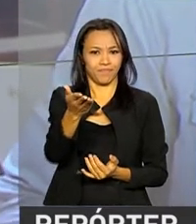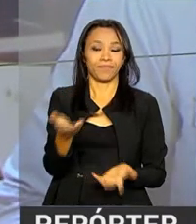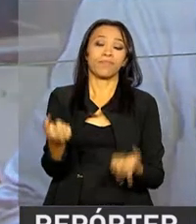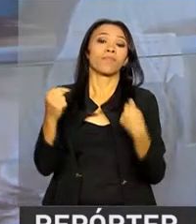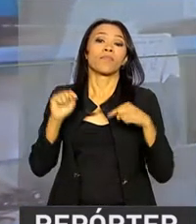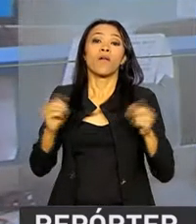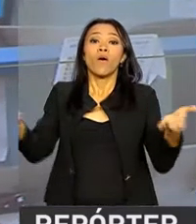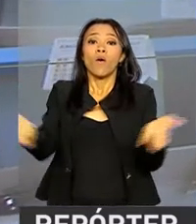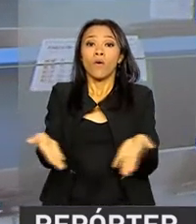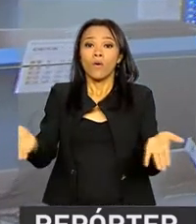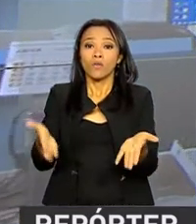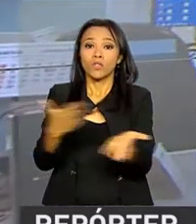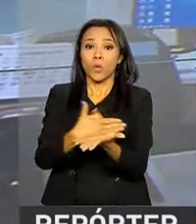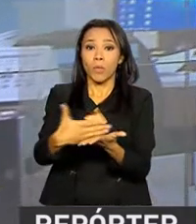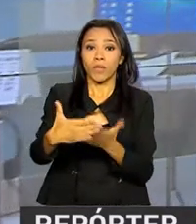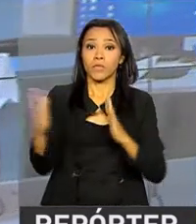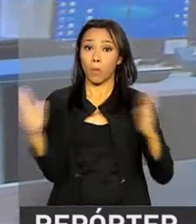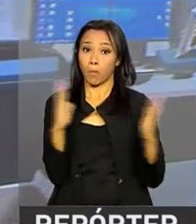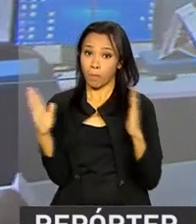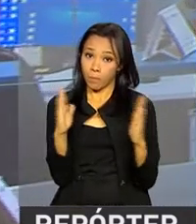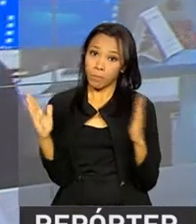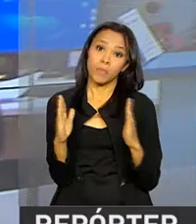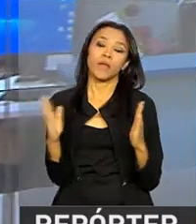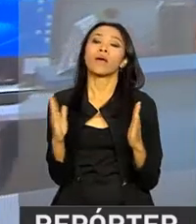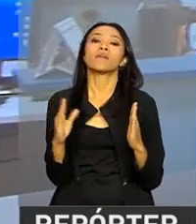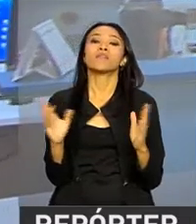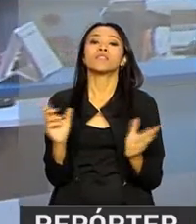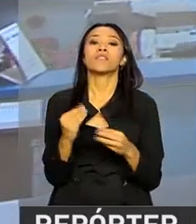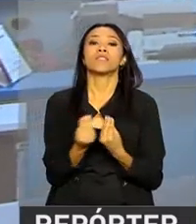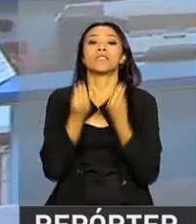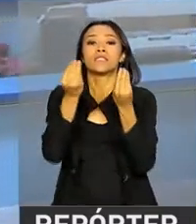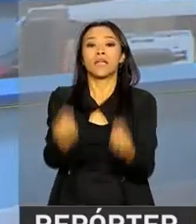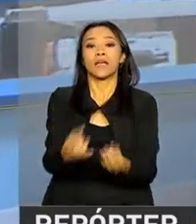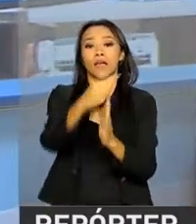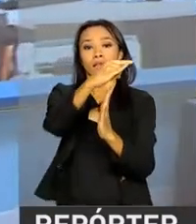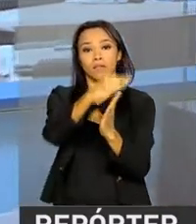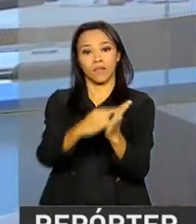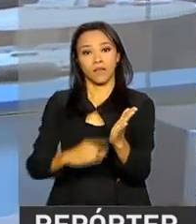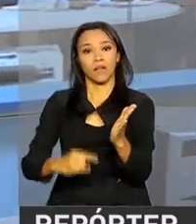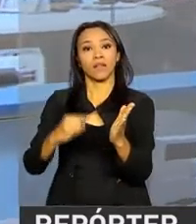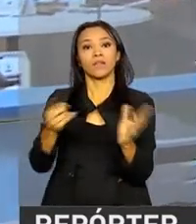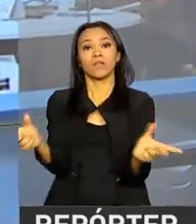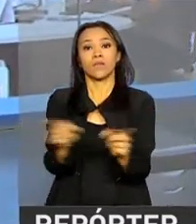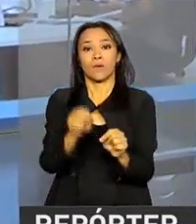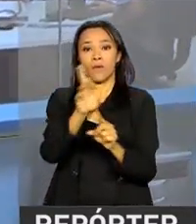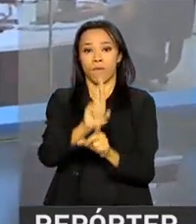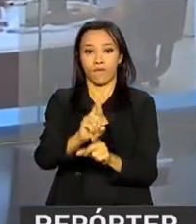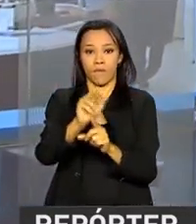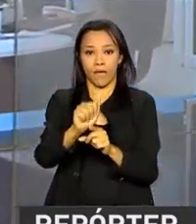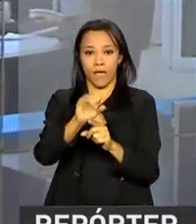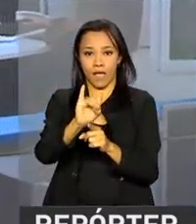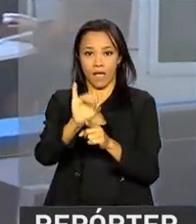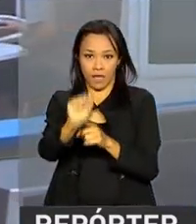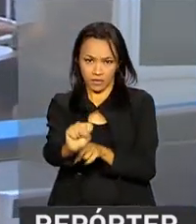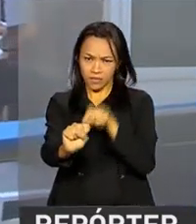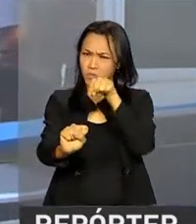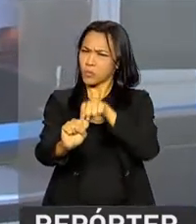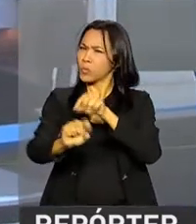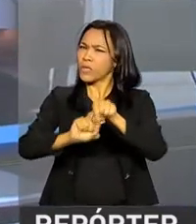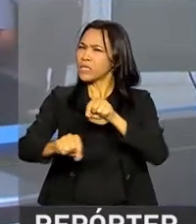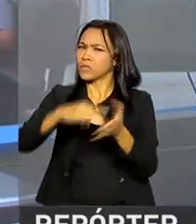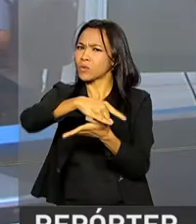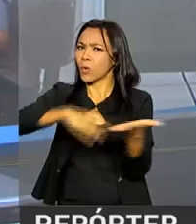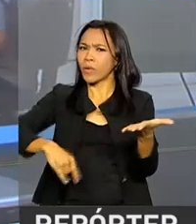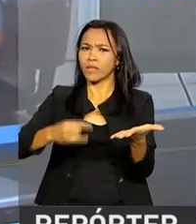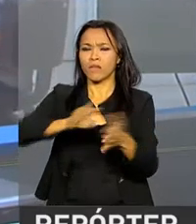começa hoje o prazo para entregar a relação anual de informações sociais rais de 2016 o documento reúne